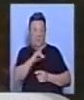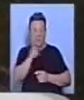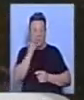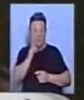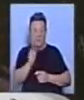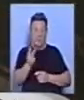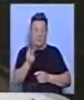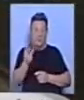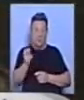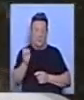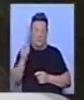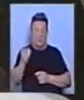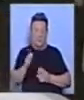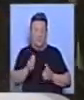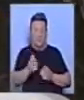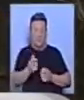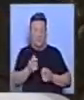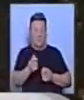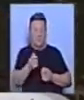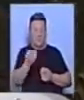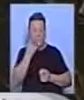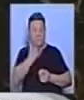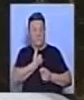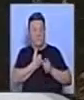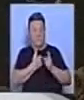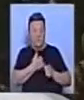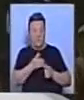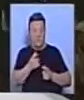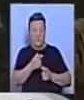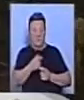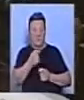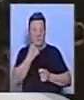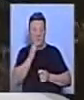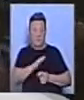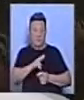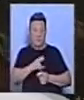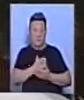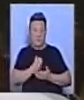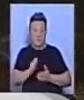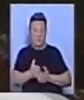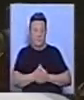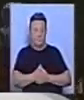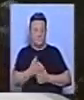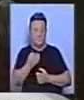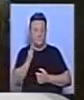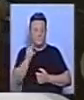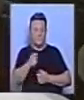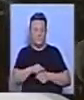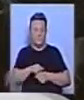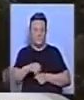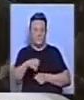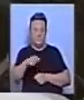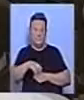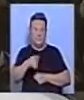dois ou três anos atrás foi identificada vai estar em portugal desde então o que confia neste difícil